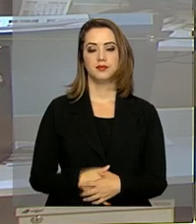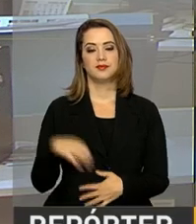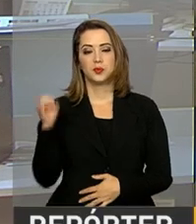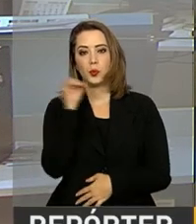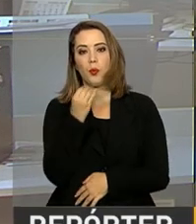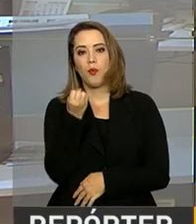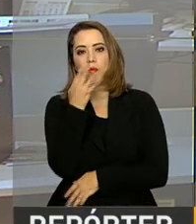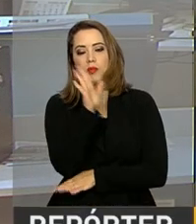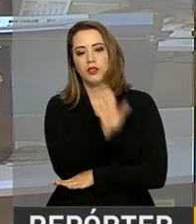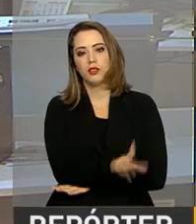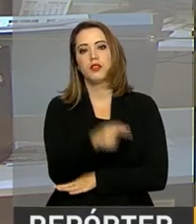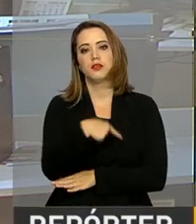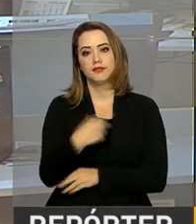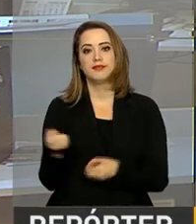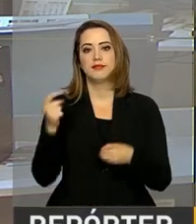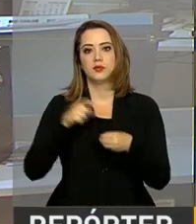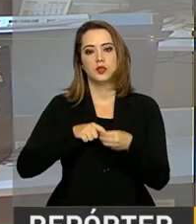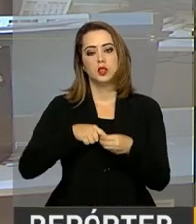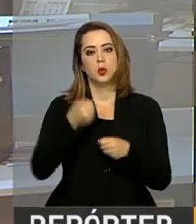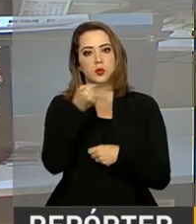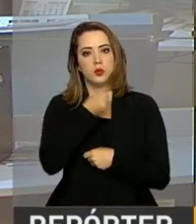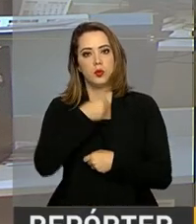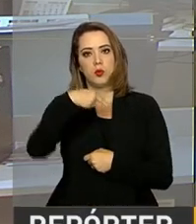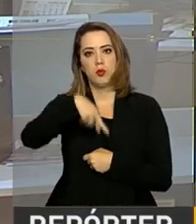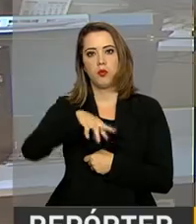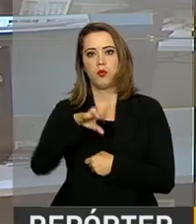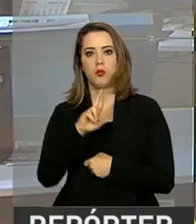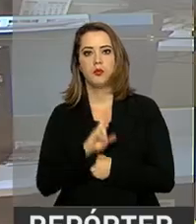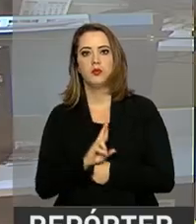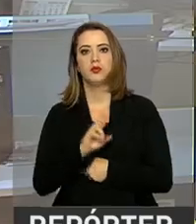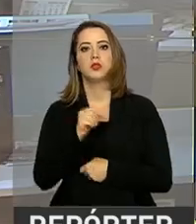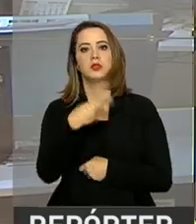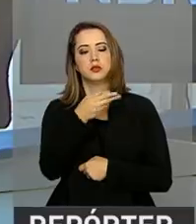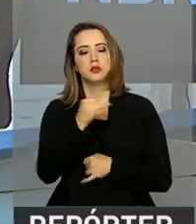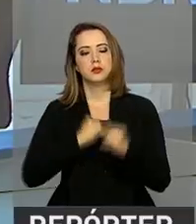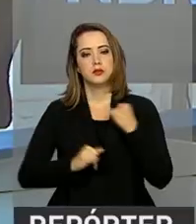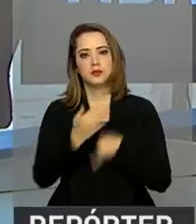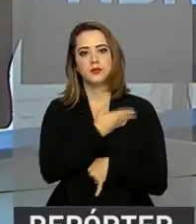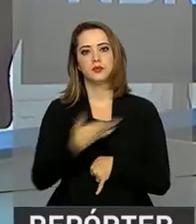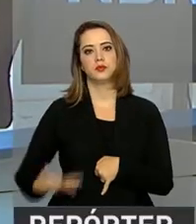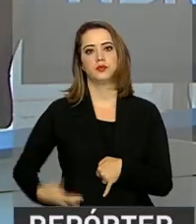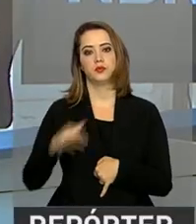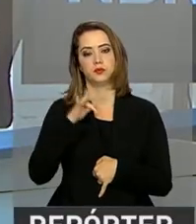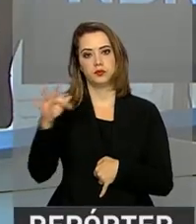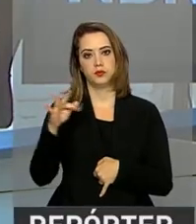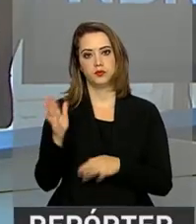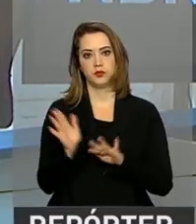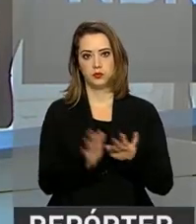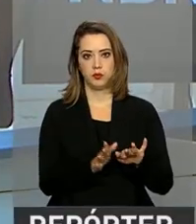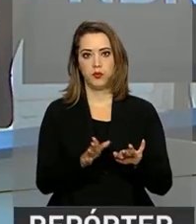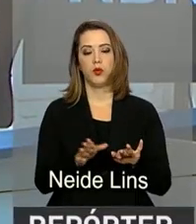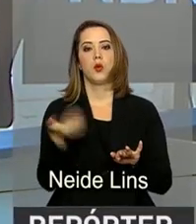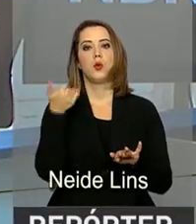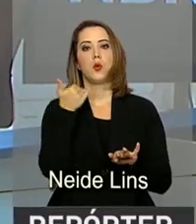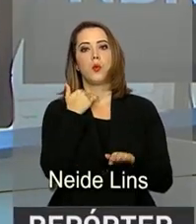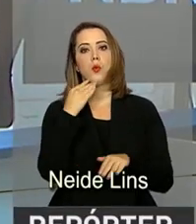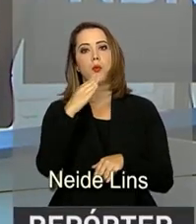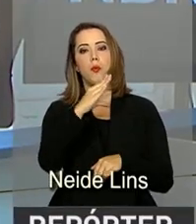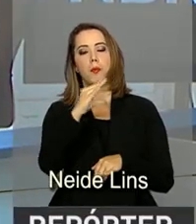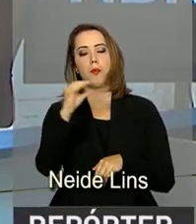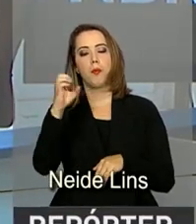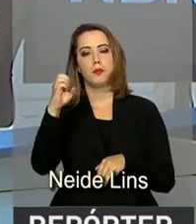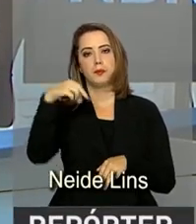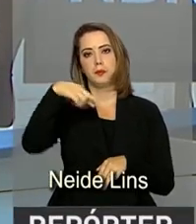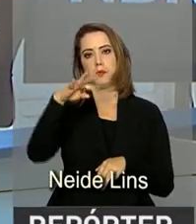Olá boa tarde estamos de volta com o repórter NBR e as notícias do governo federal o banco central informou que está monitorando o